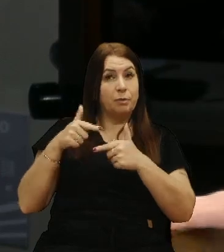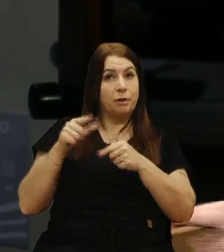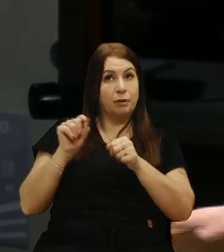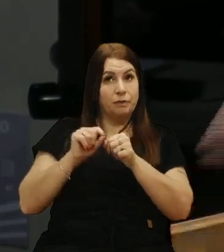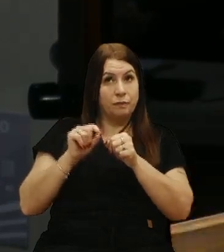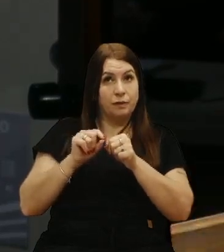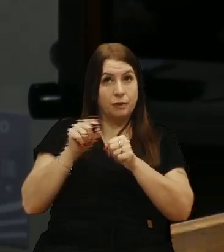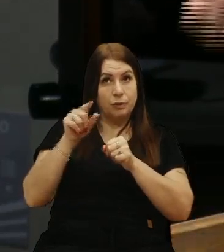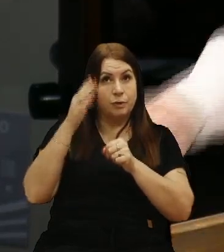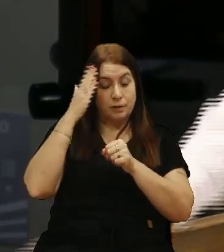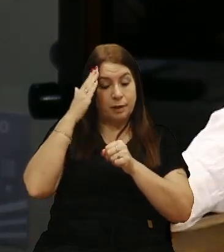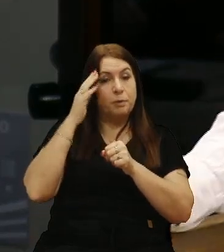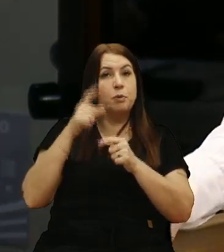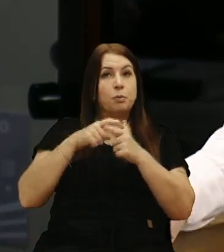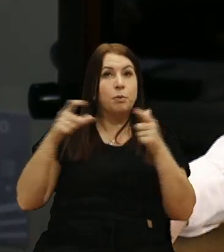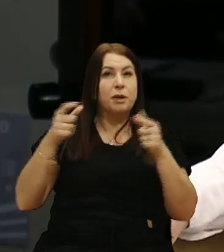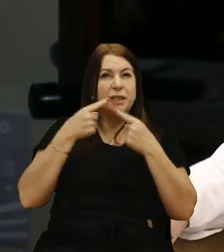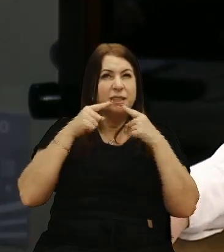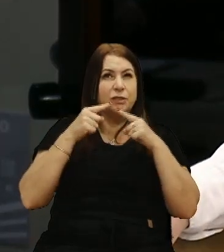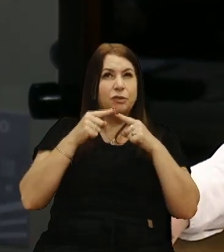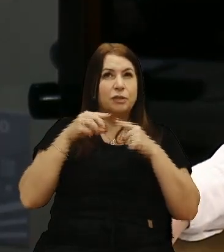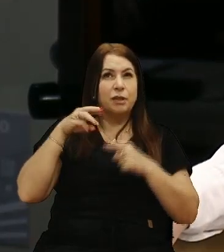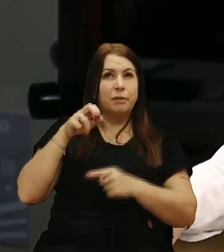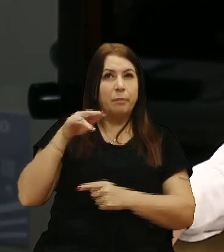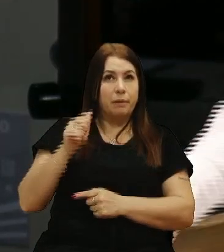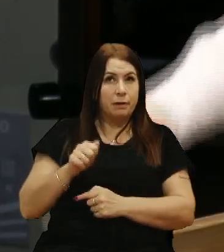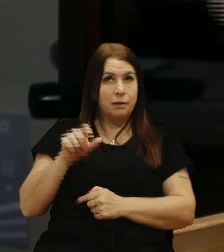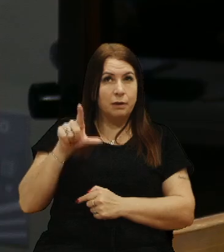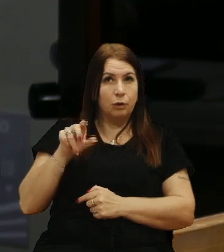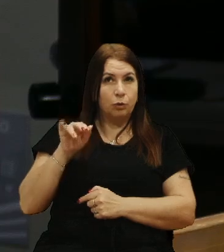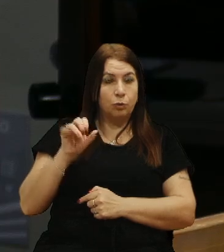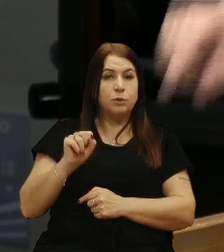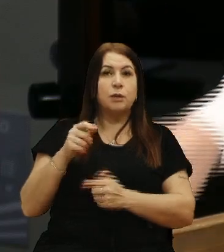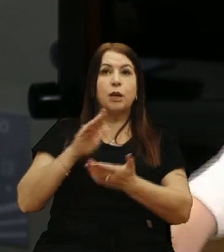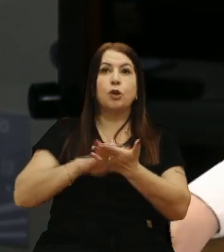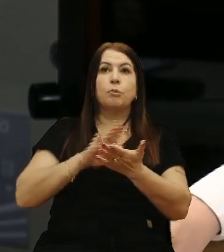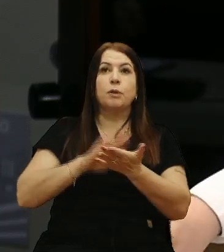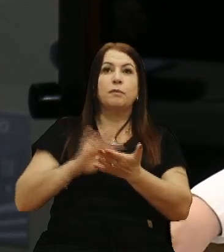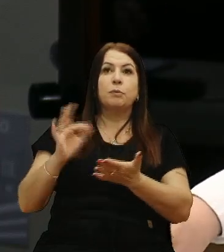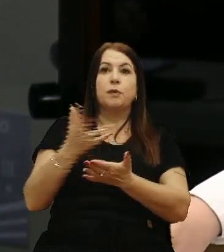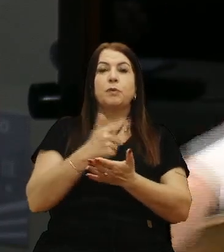e o senhor sabe qual era a grande crítica a Maria de Lourdes? Que ela cobrava por